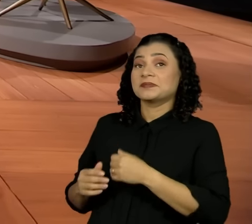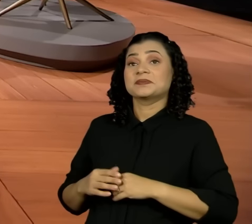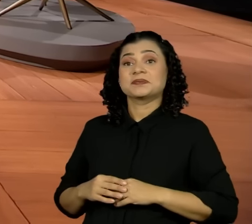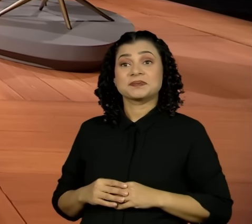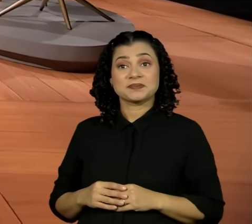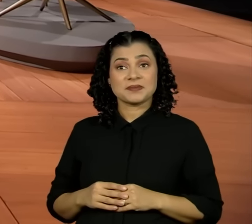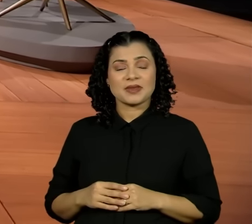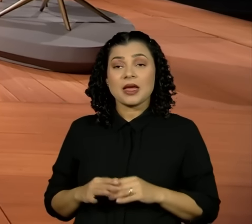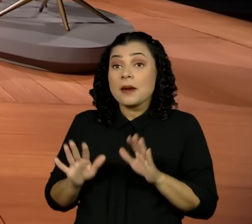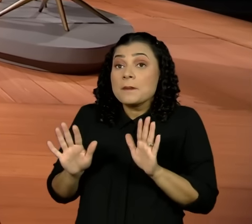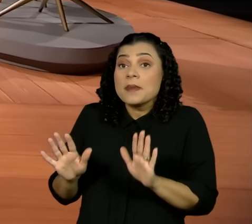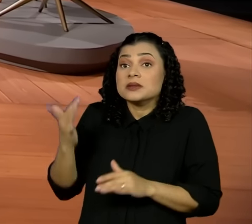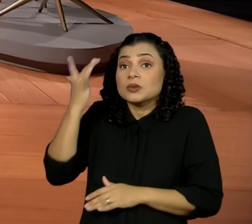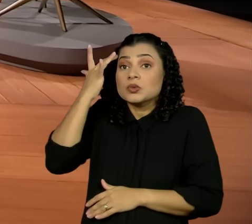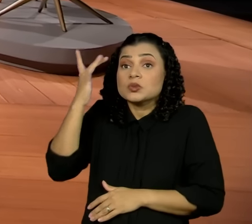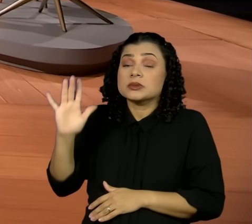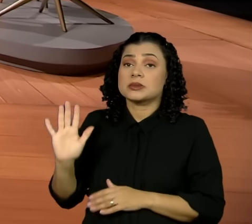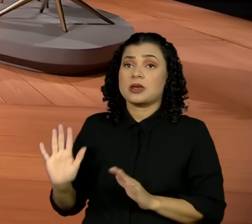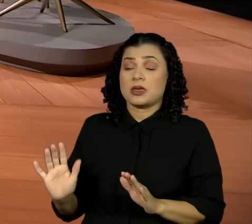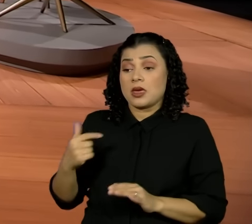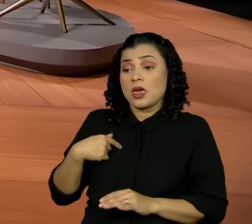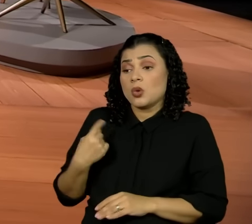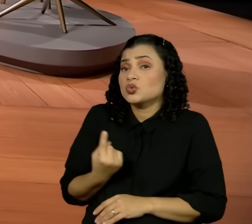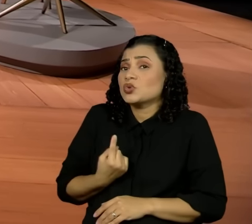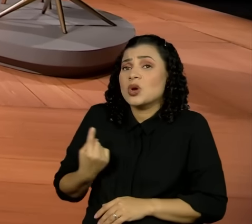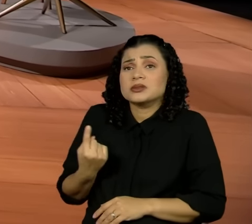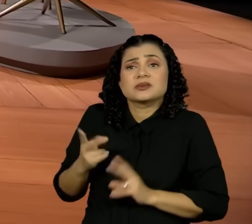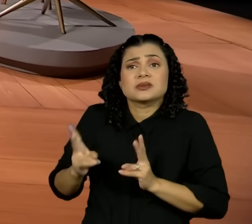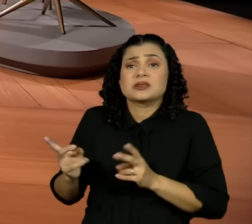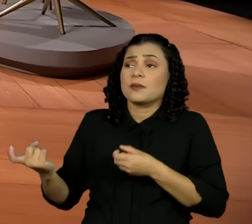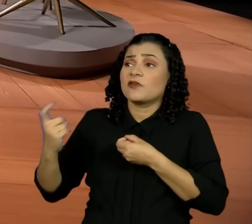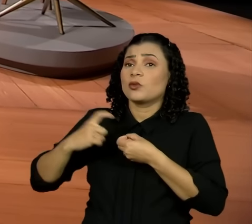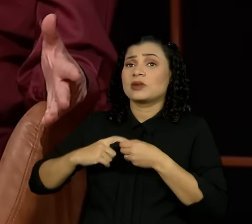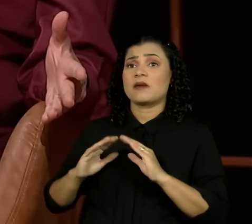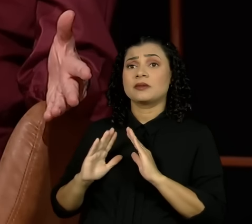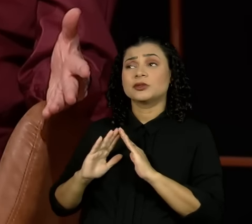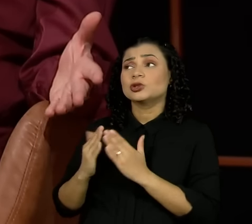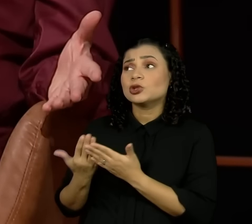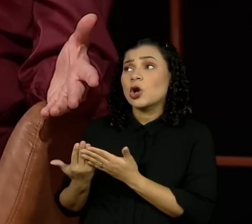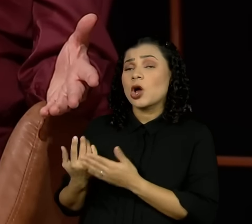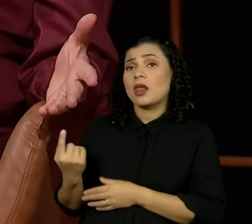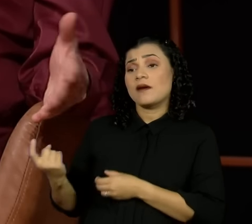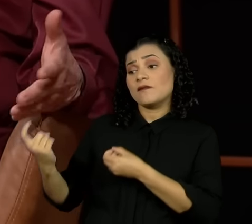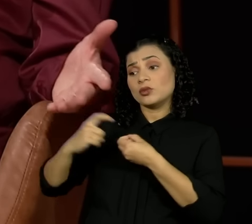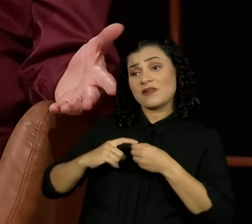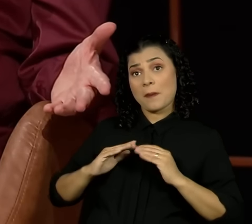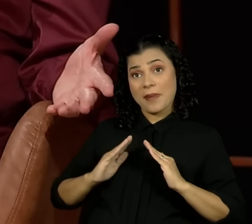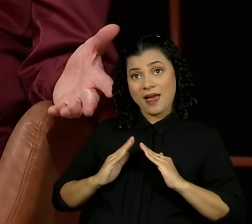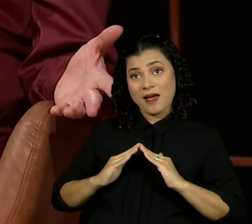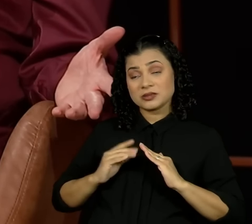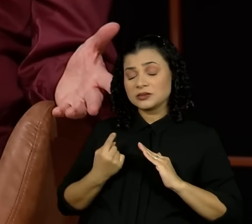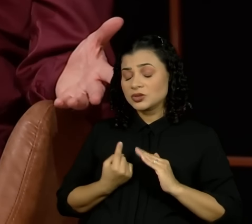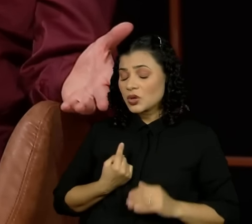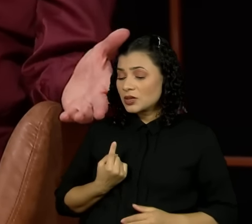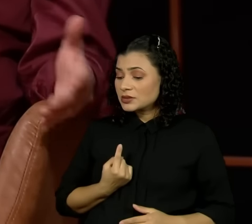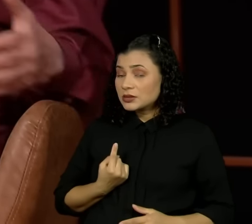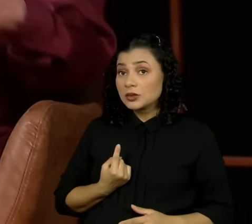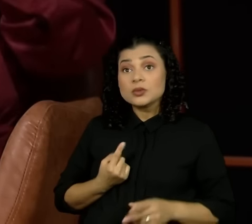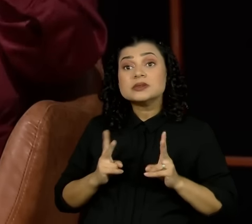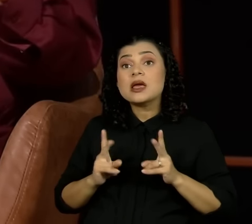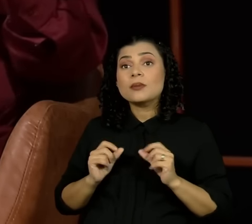Mas eu não sei, como eu era muito sozinho, voltava da escola e tal, a minha companhia eram os livros. E, portanto,